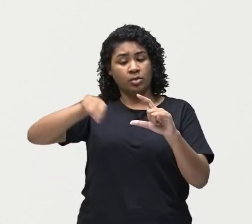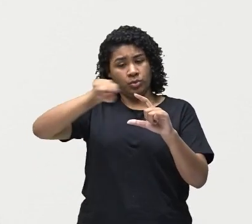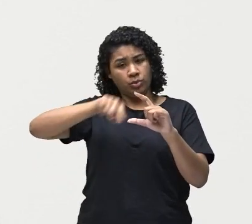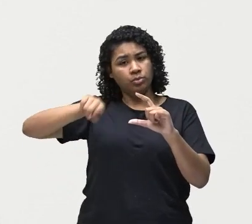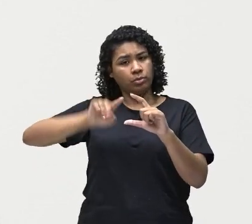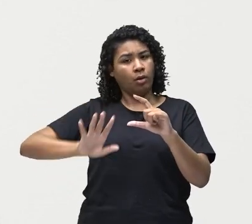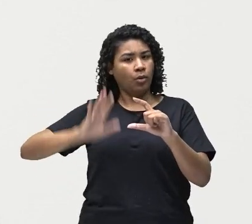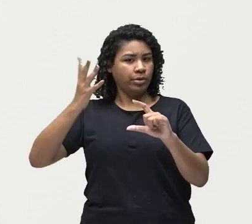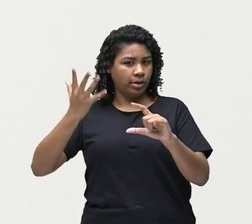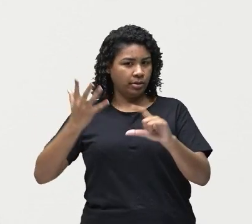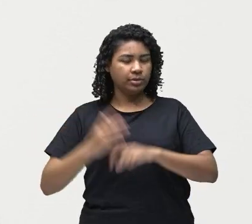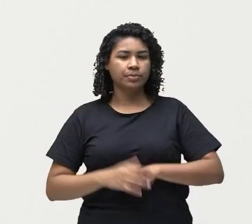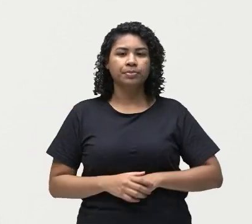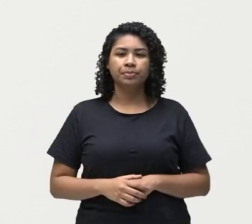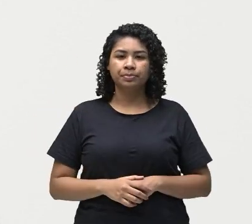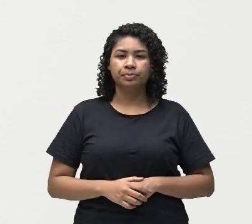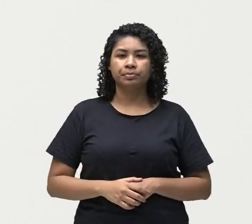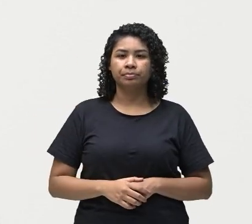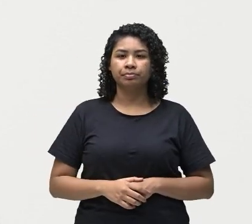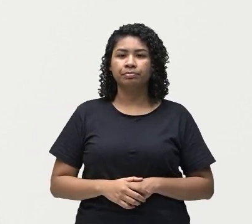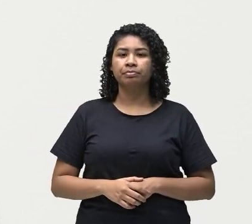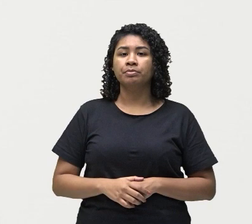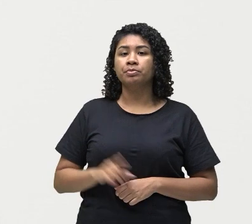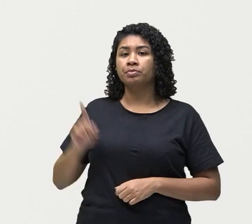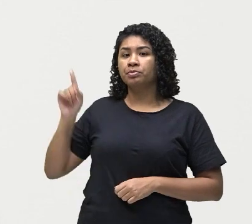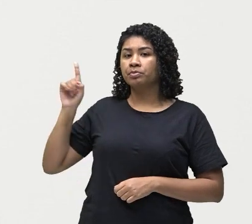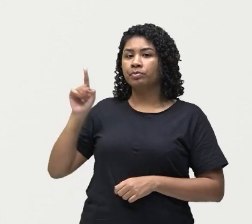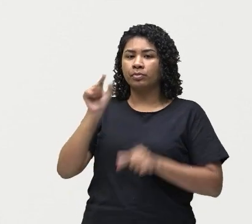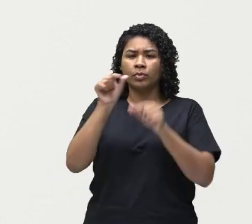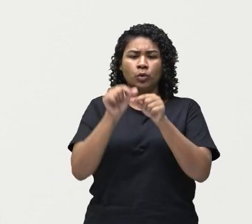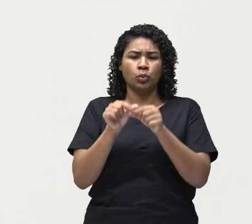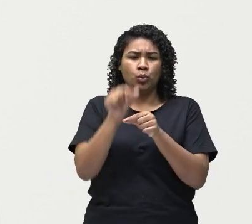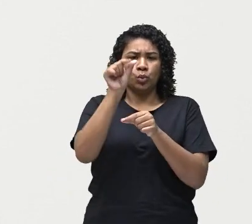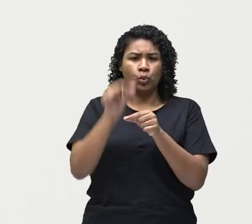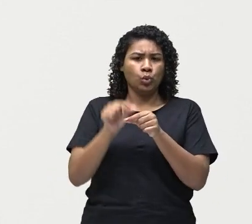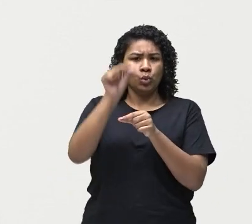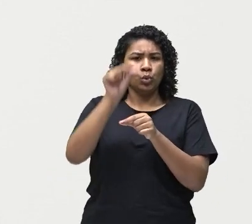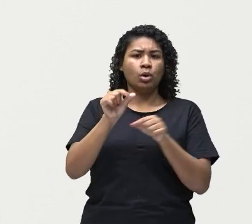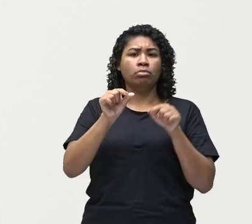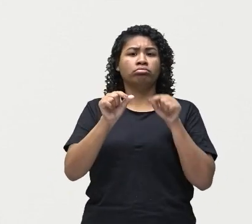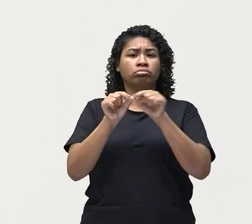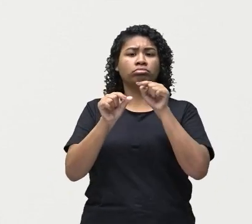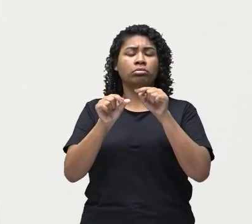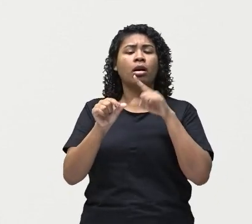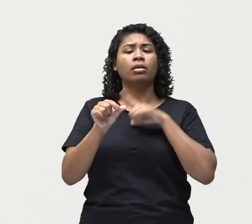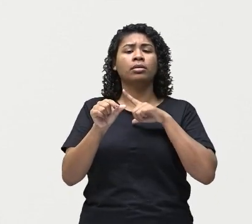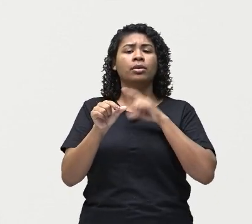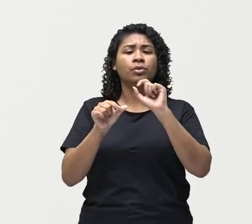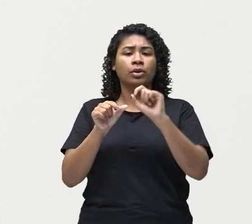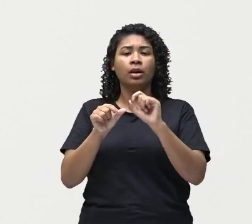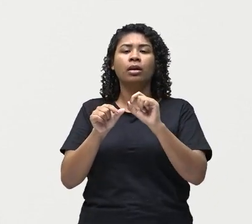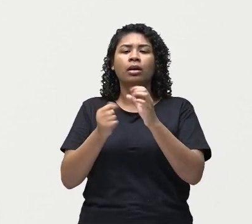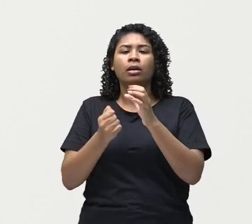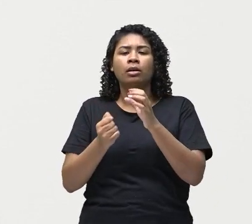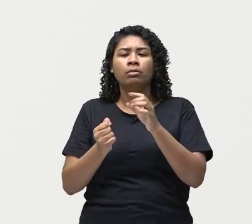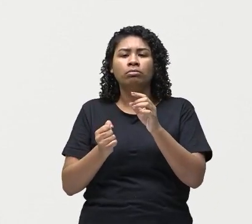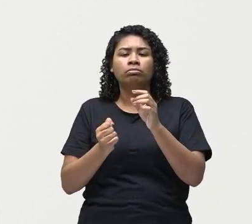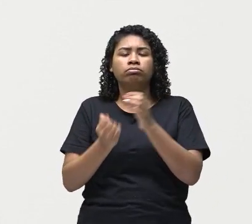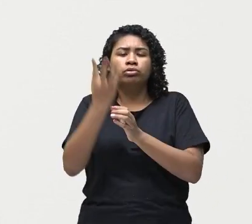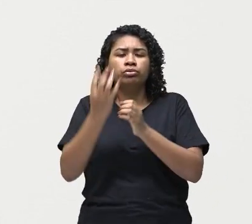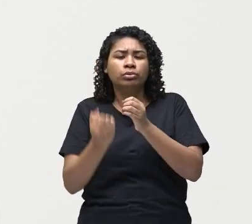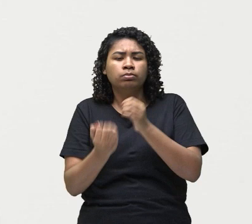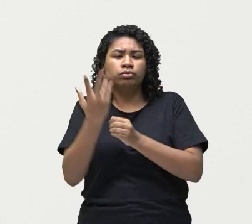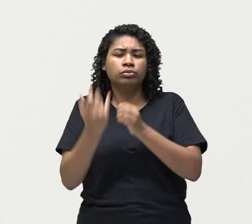ocorre certo vela de ignição ela que vai dar ali ó Aquela explosão é como se fosse uma Faísca